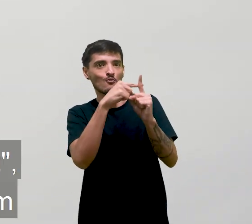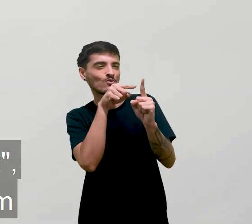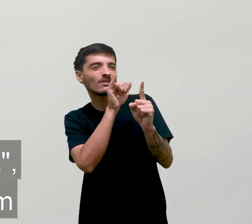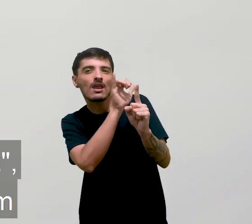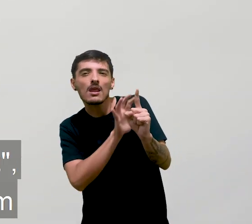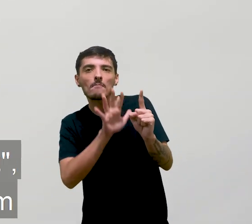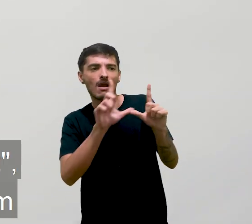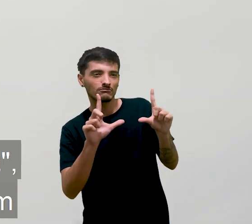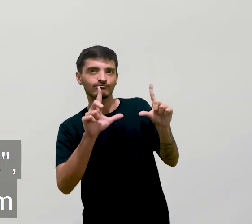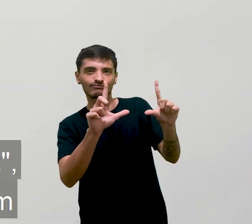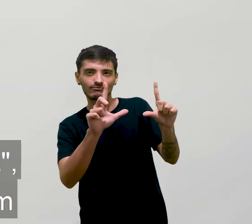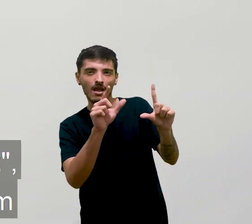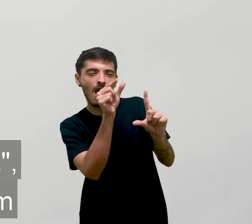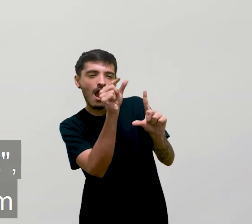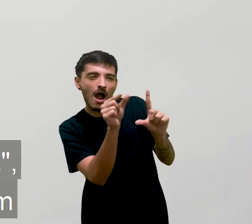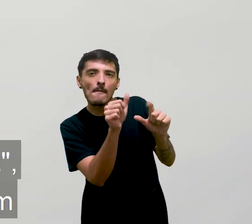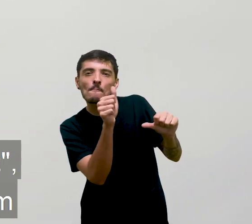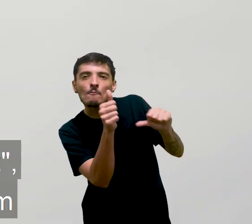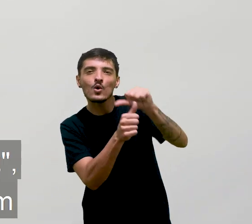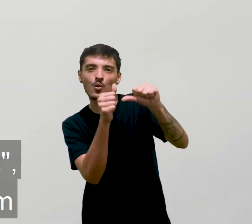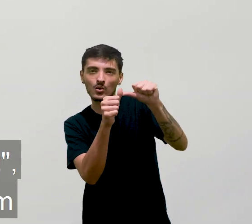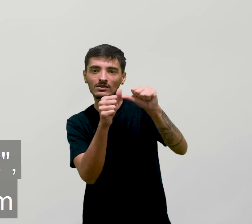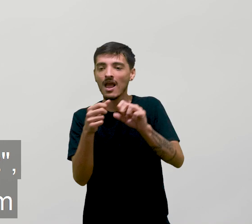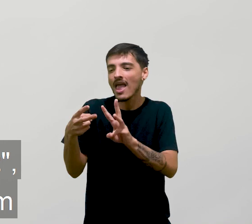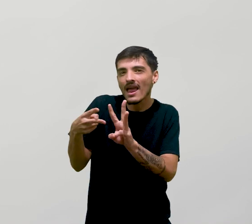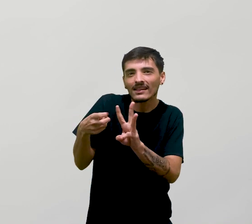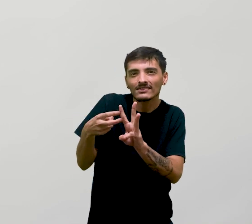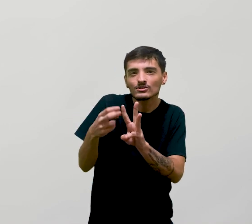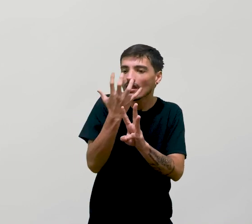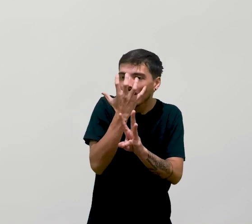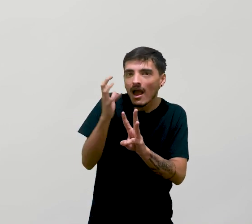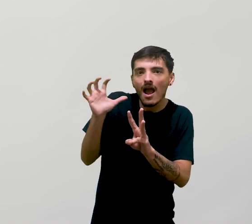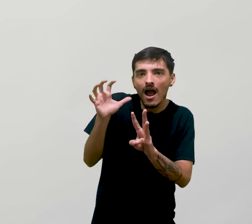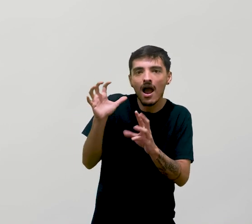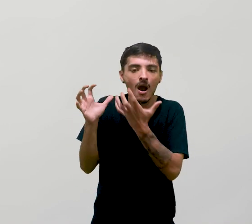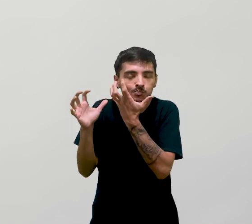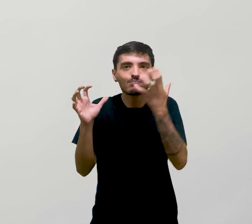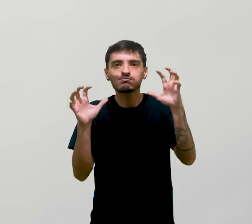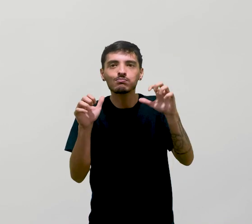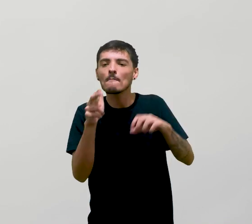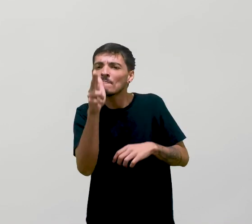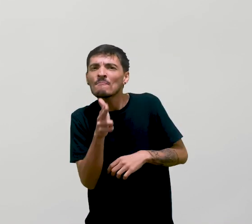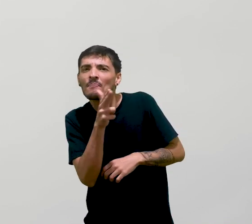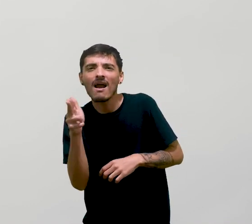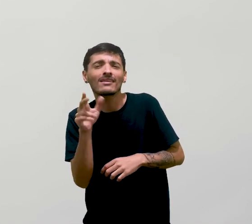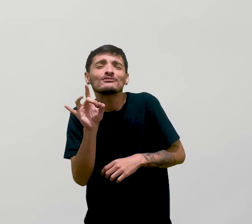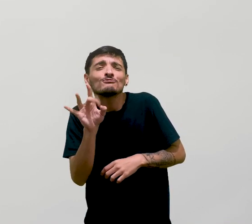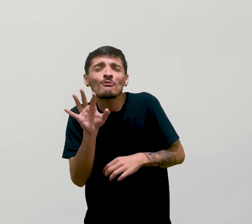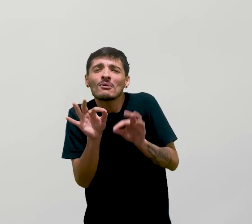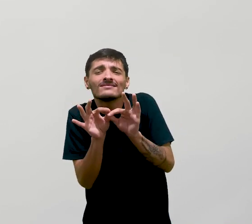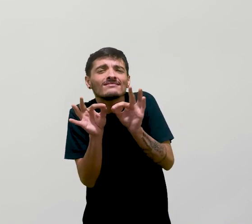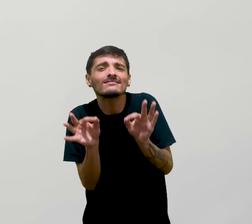espaço, veja que na elevação da cruz, o Fernando só pegou uma imagem e fez uma modificação dentro dela. Pegou a cabeça de